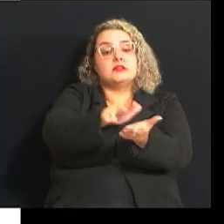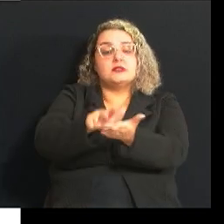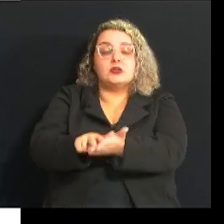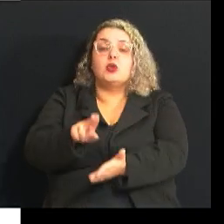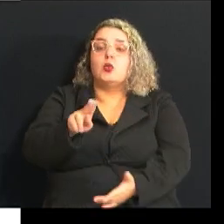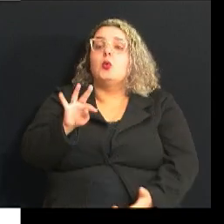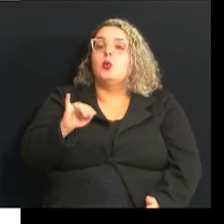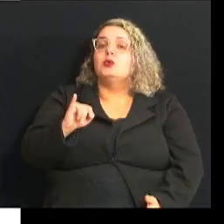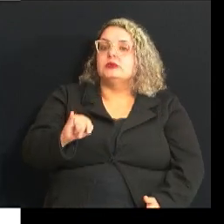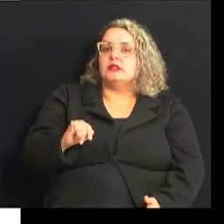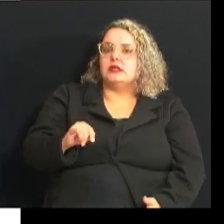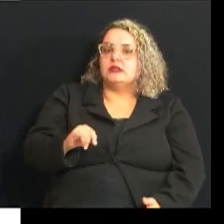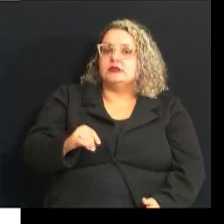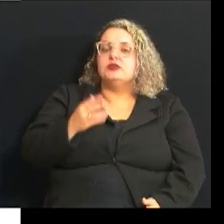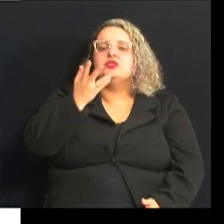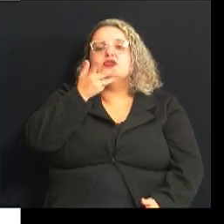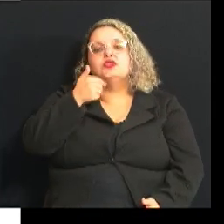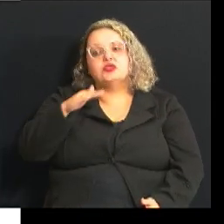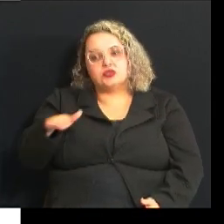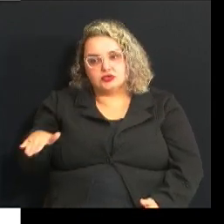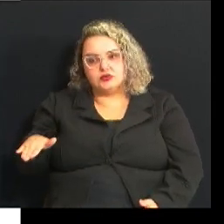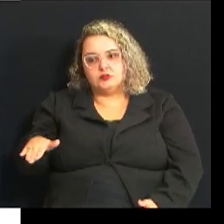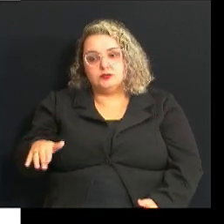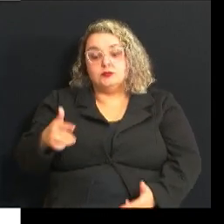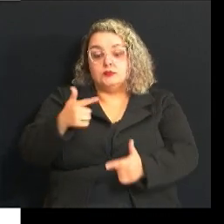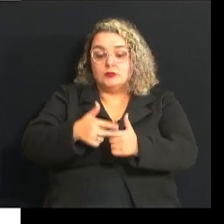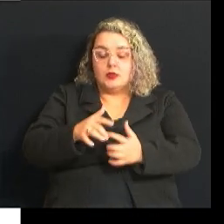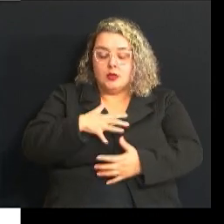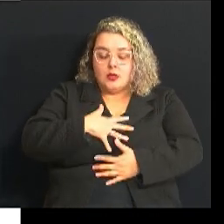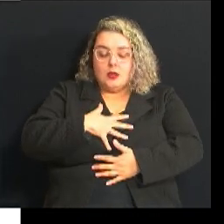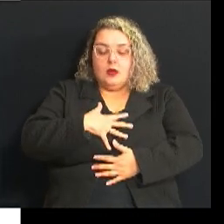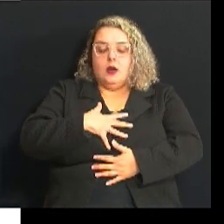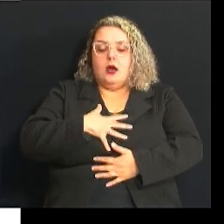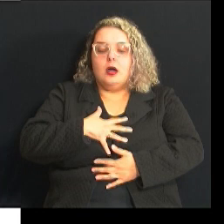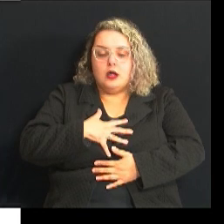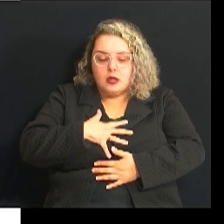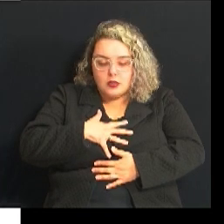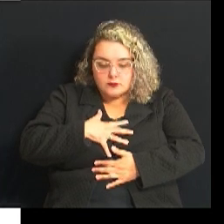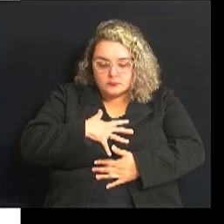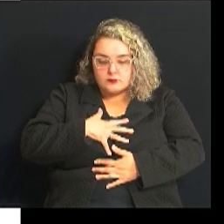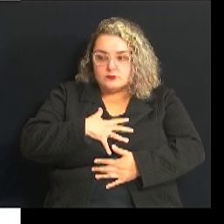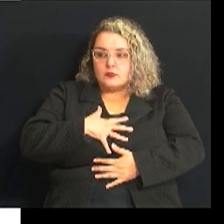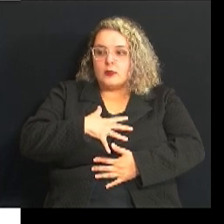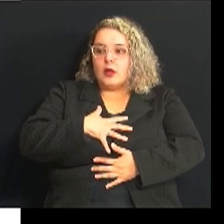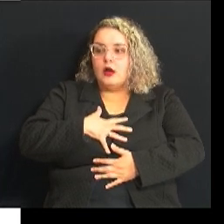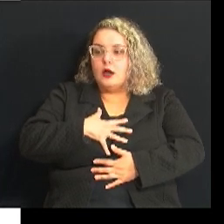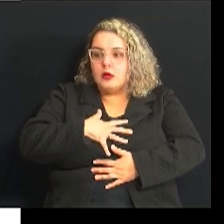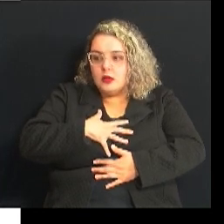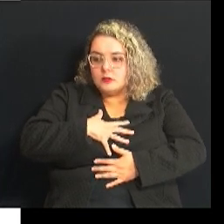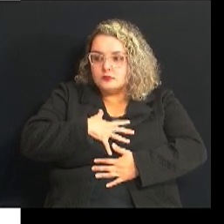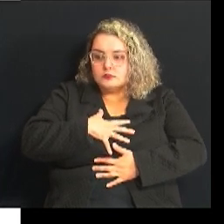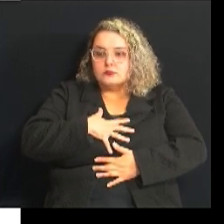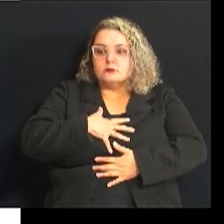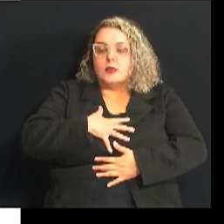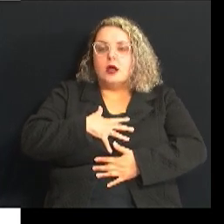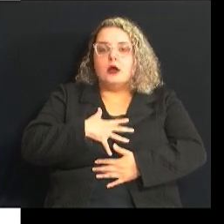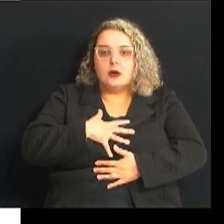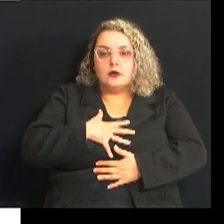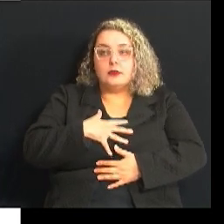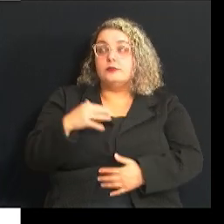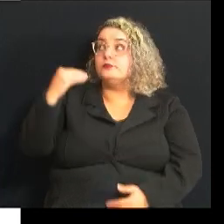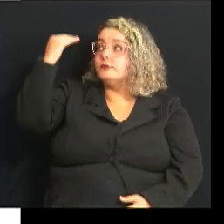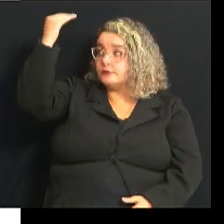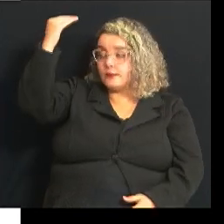aqui da cidade de Campinas por síndrome respiratória aguda grave. No caso dos adultos, a queda é ainda maior,